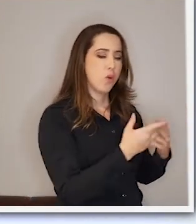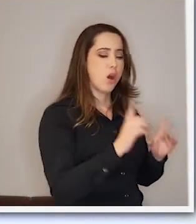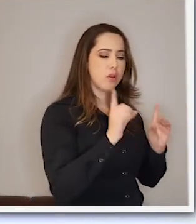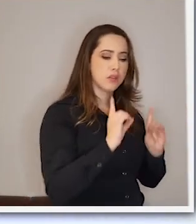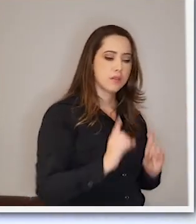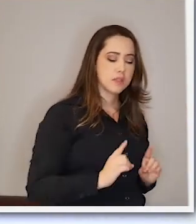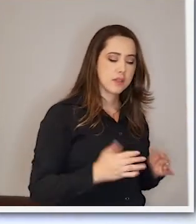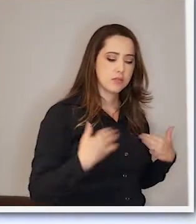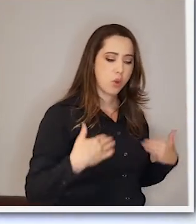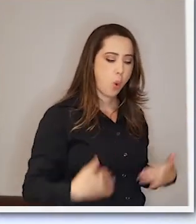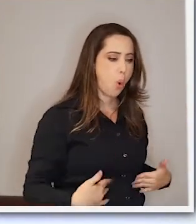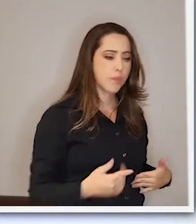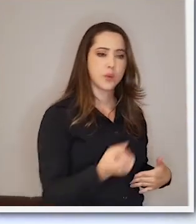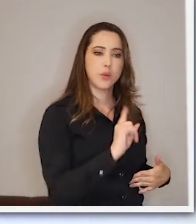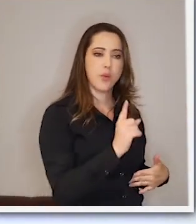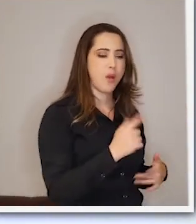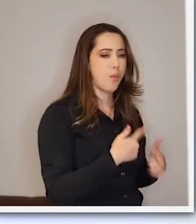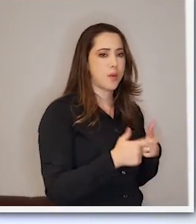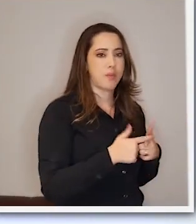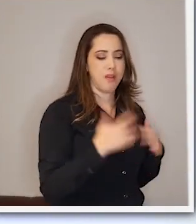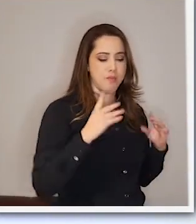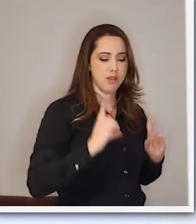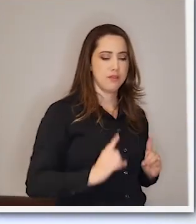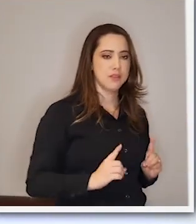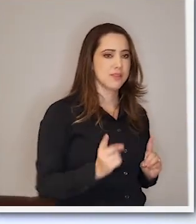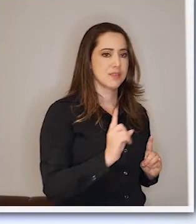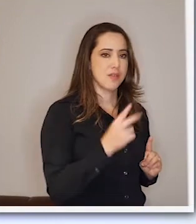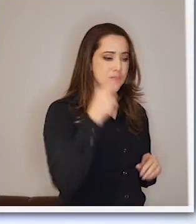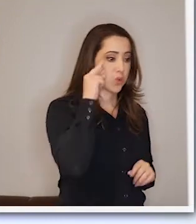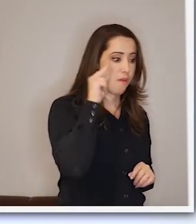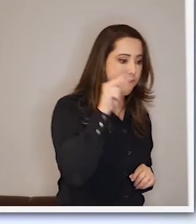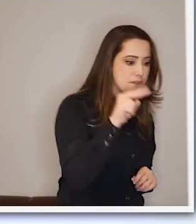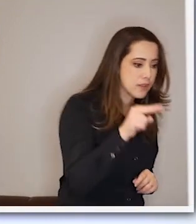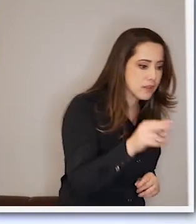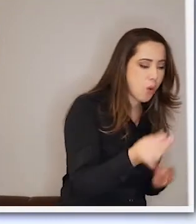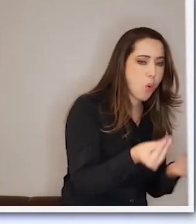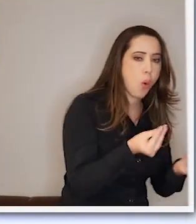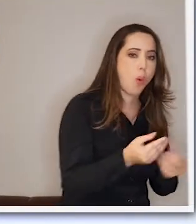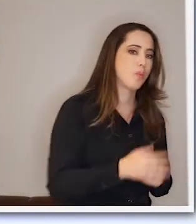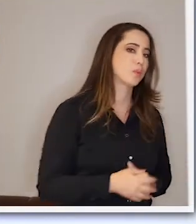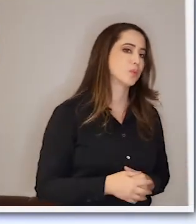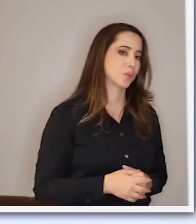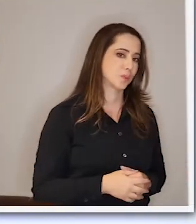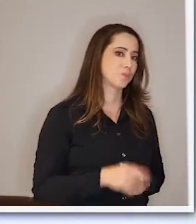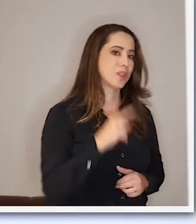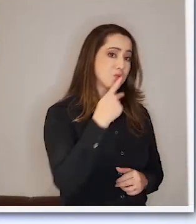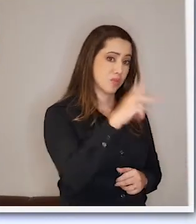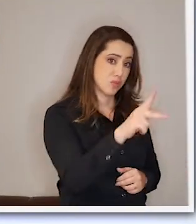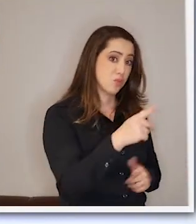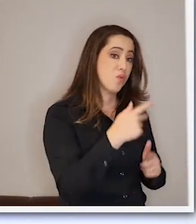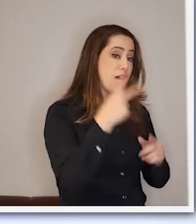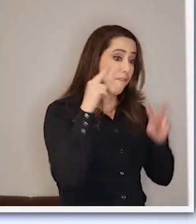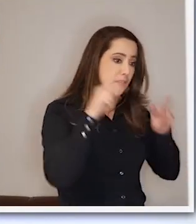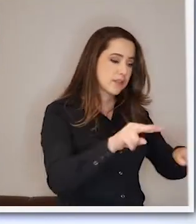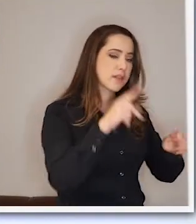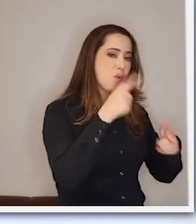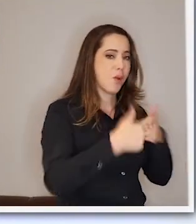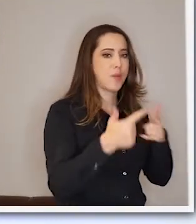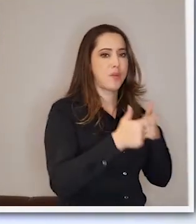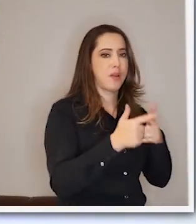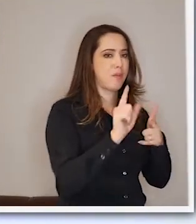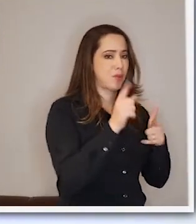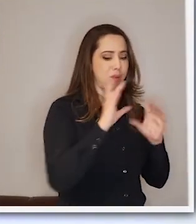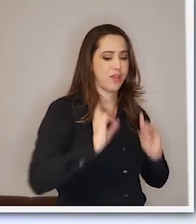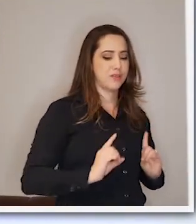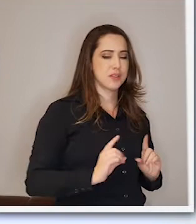repetir para outros grupos. O problema da pessoa com deficiência física não é a deficiência física, é a sua visão sobre a deficiência que